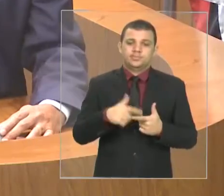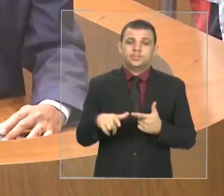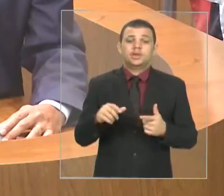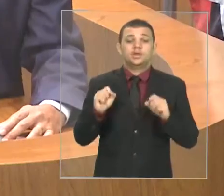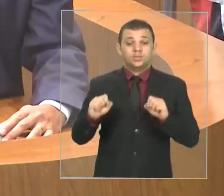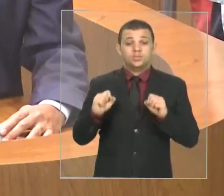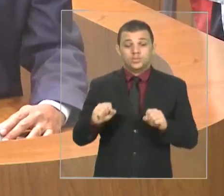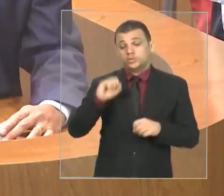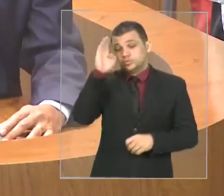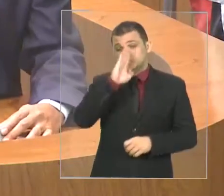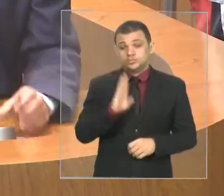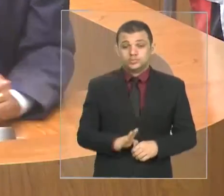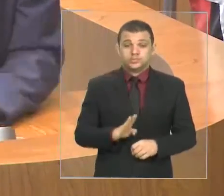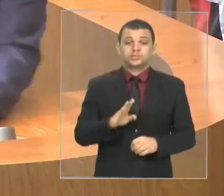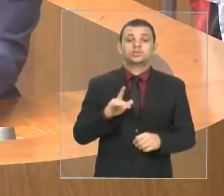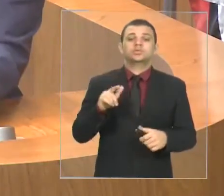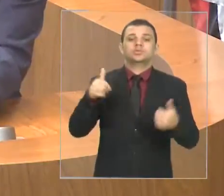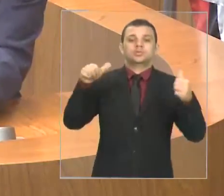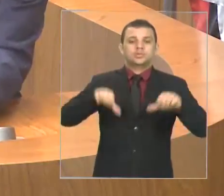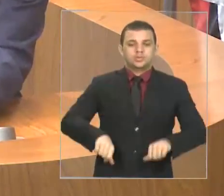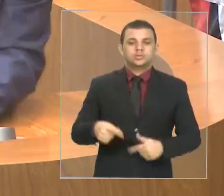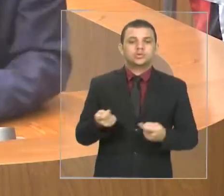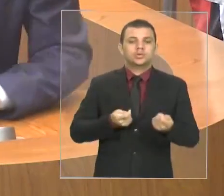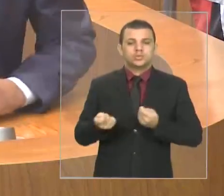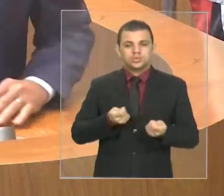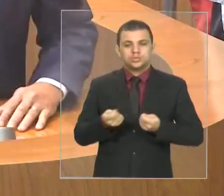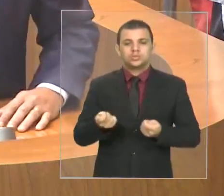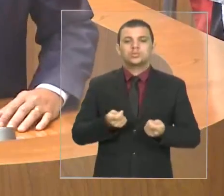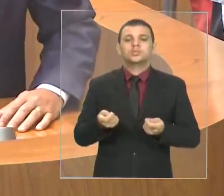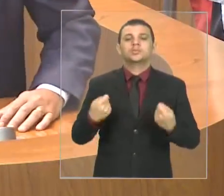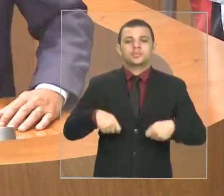e política é eleições diretas para presidente do Brasil.